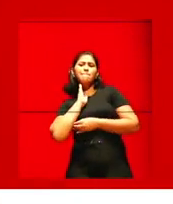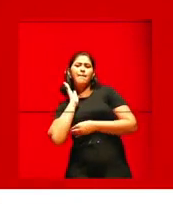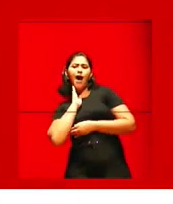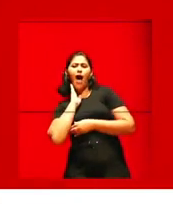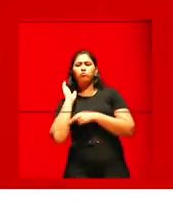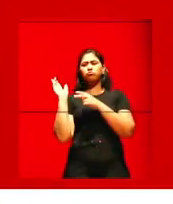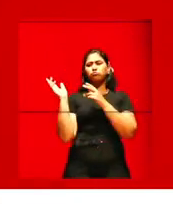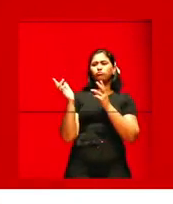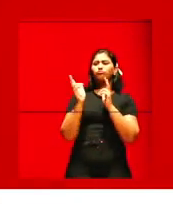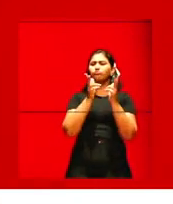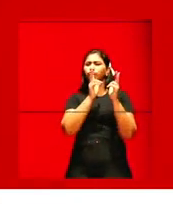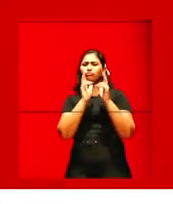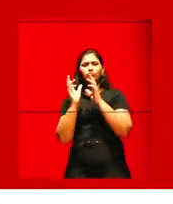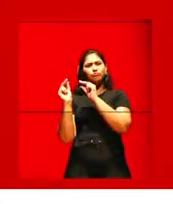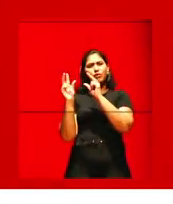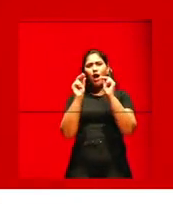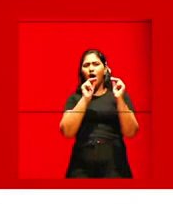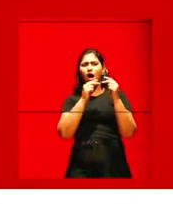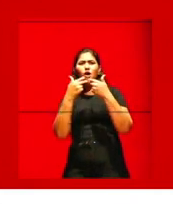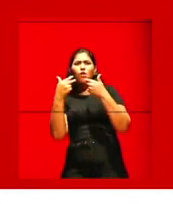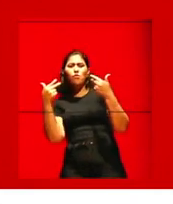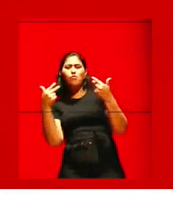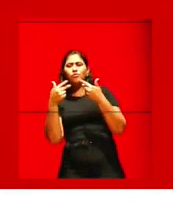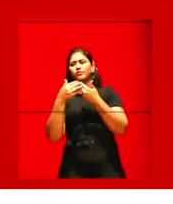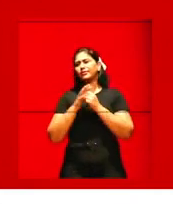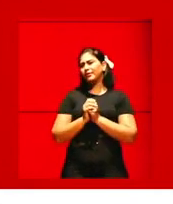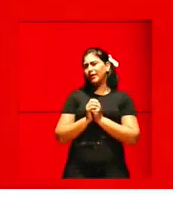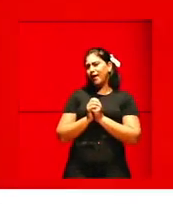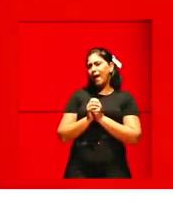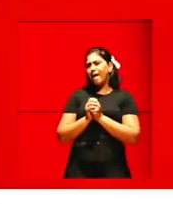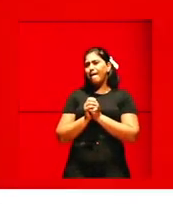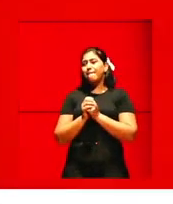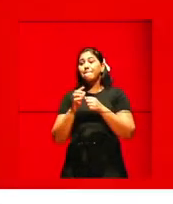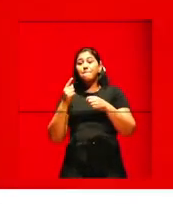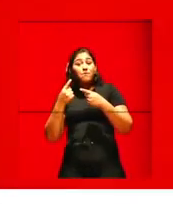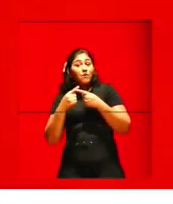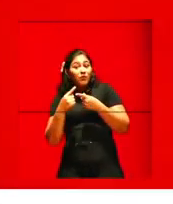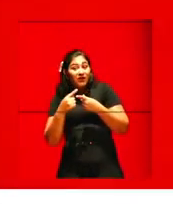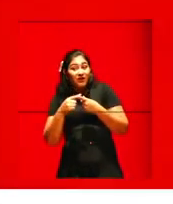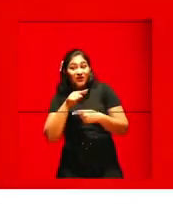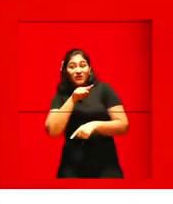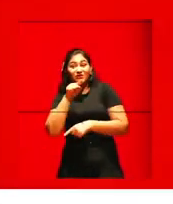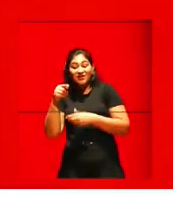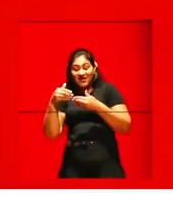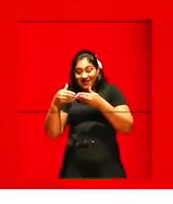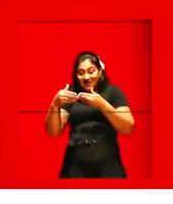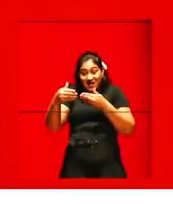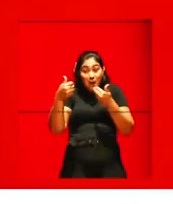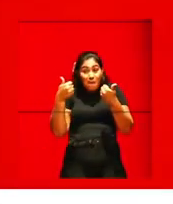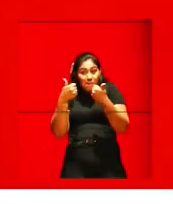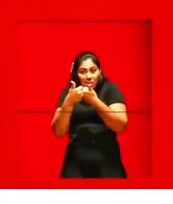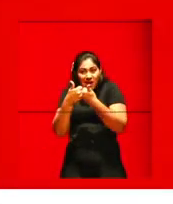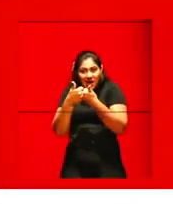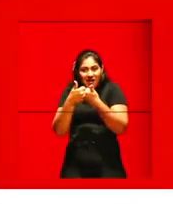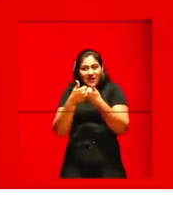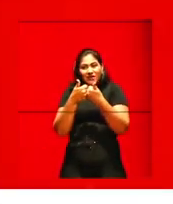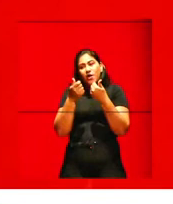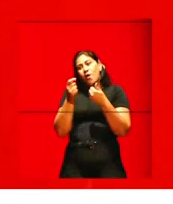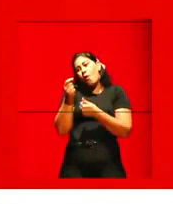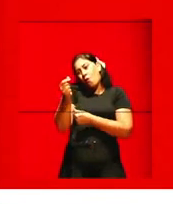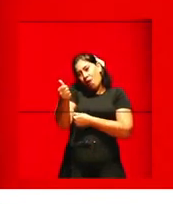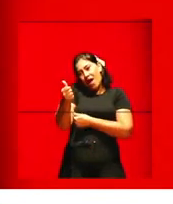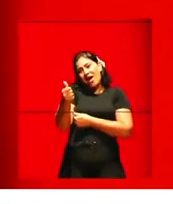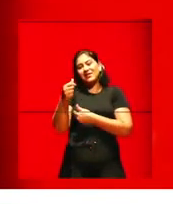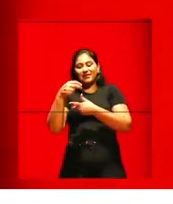vocês estão se preparando para um momento que vocês vão experimentar no final do ano letivo,